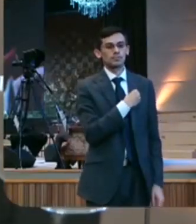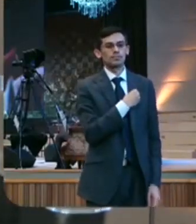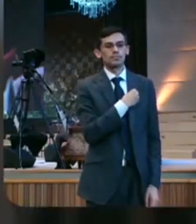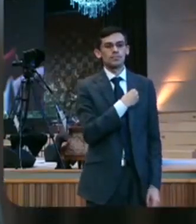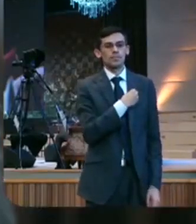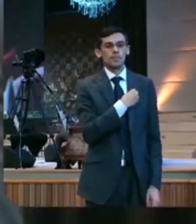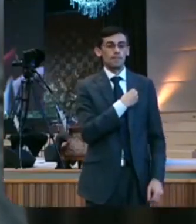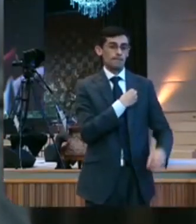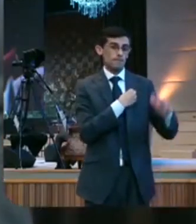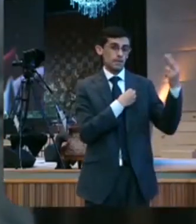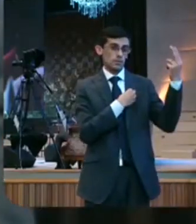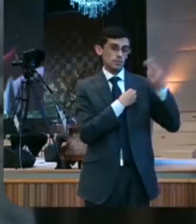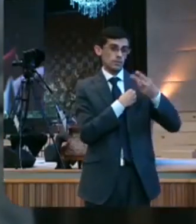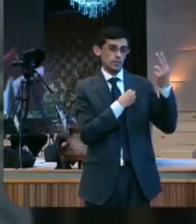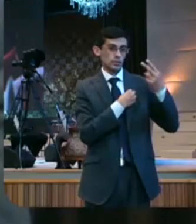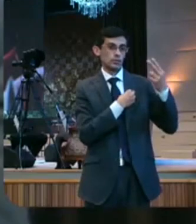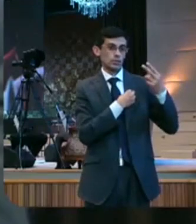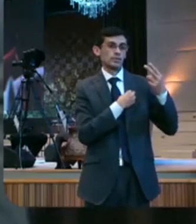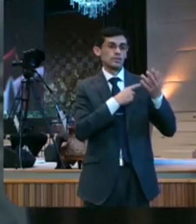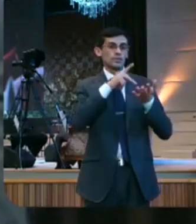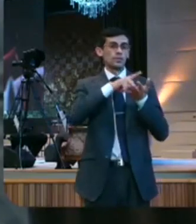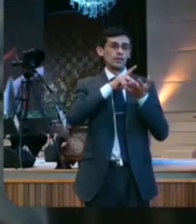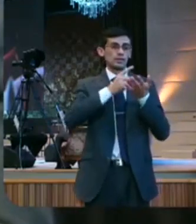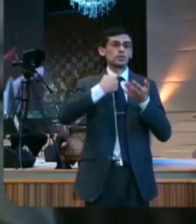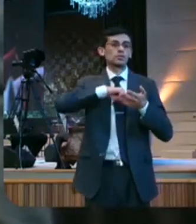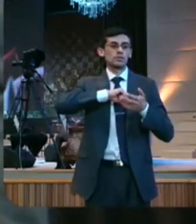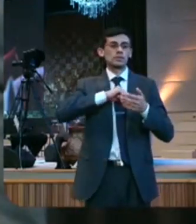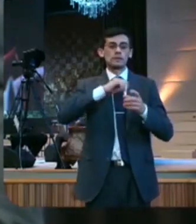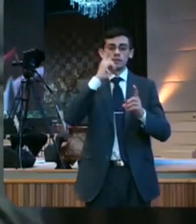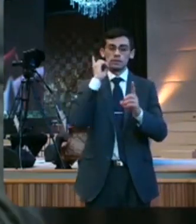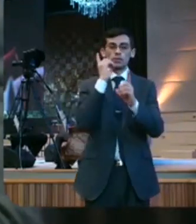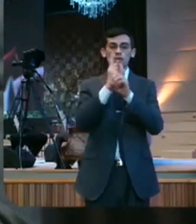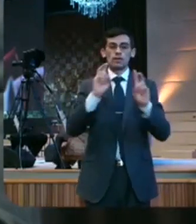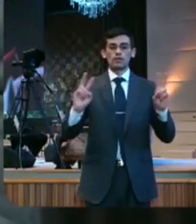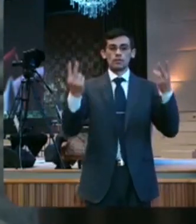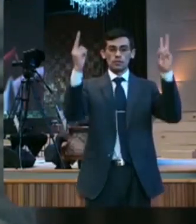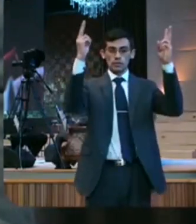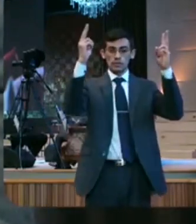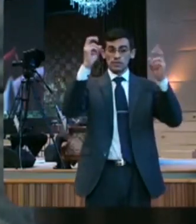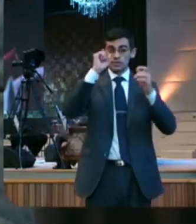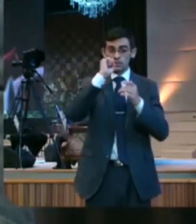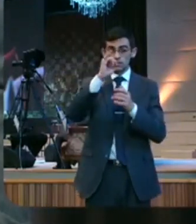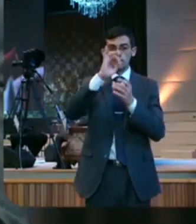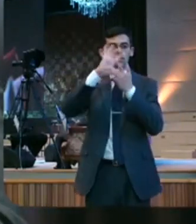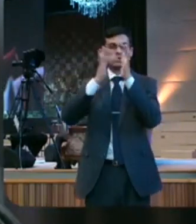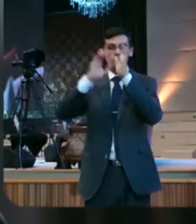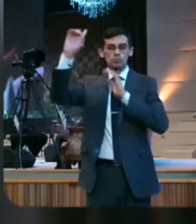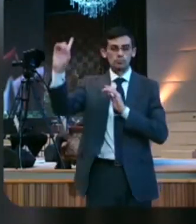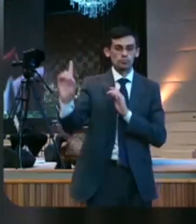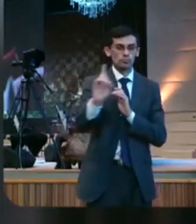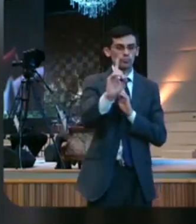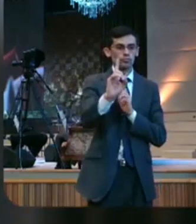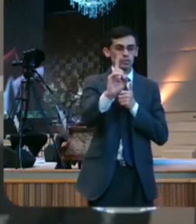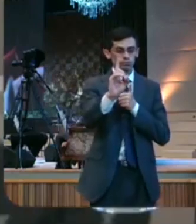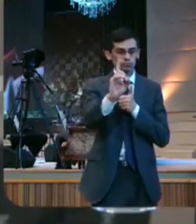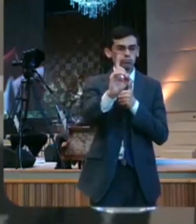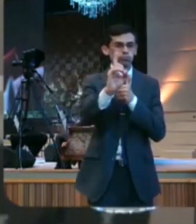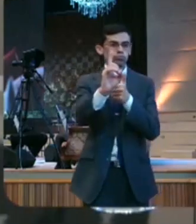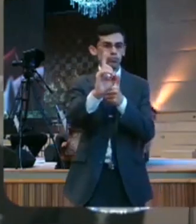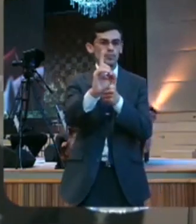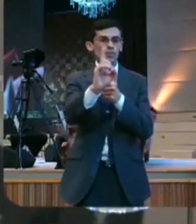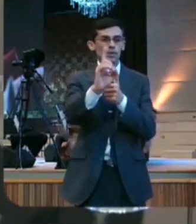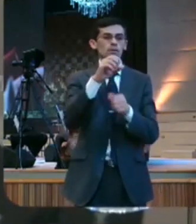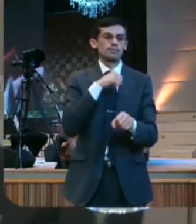Então, o segundo princípio de vitória é: se o Senhor vai à tua frente, e se você espera que Ele